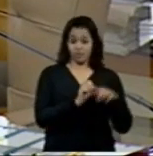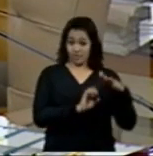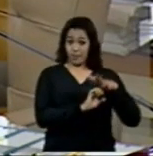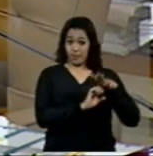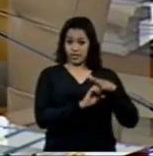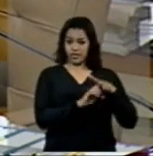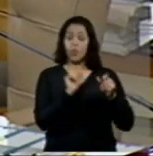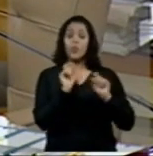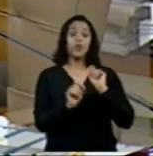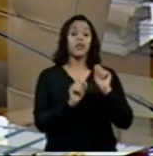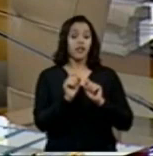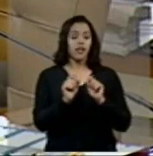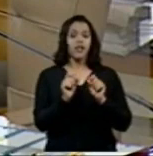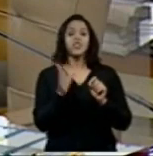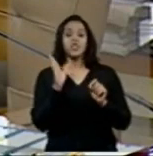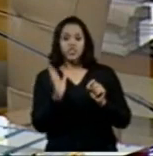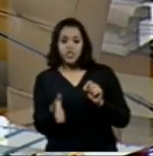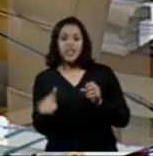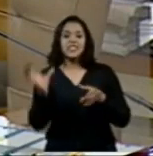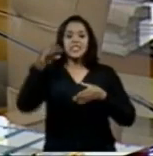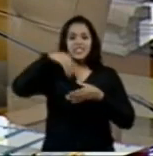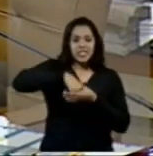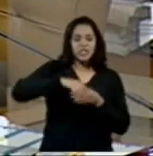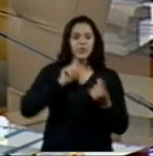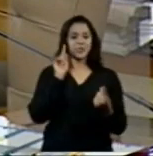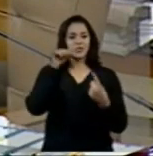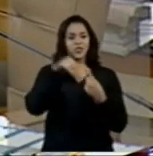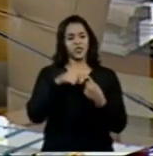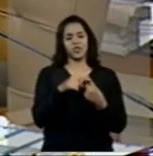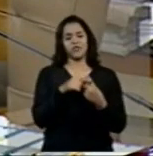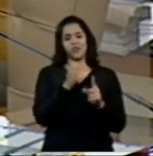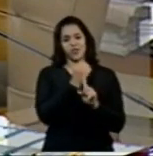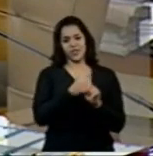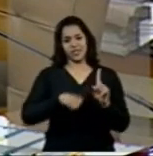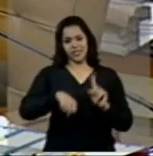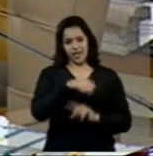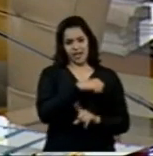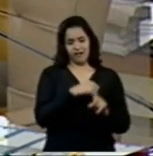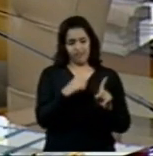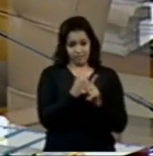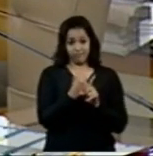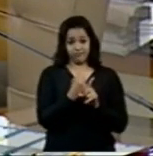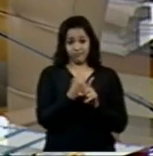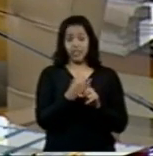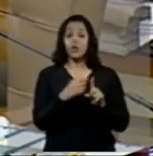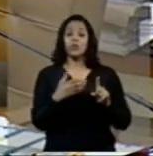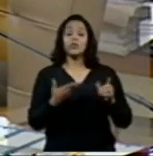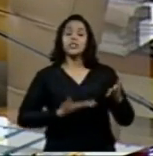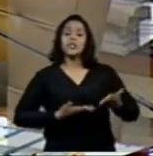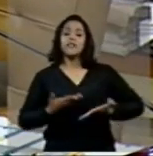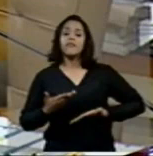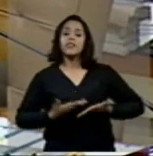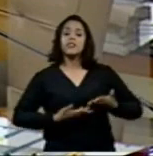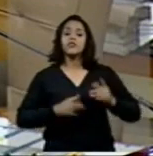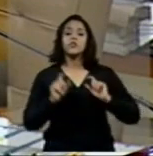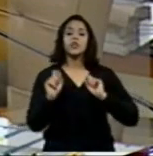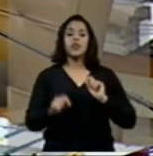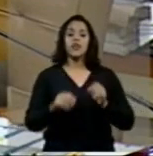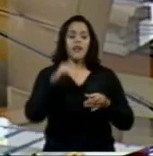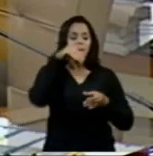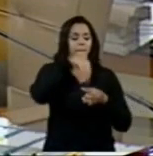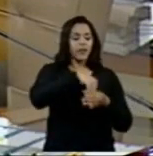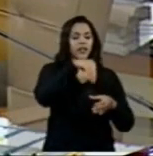aspas, faz parte do objetivo social da agravante o serviço de